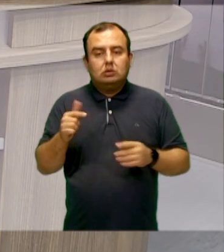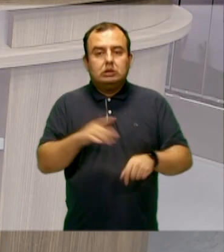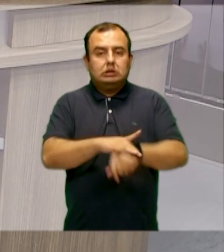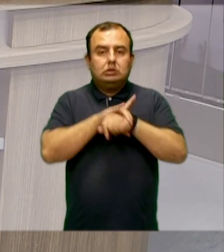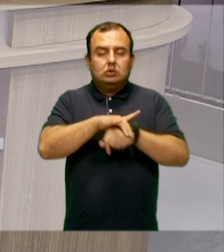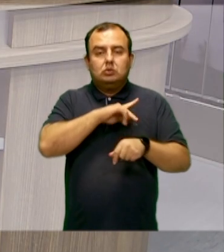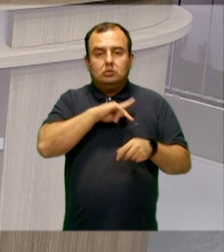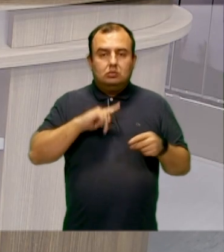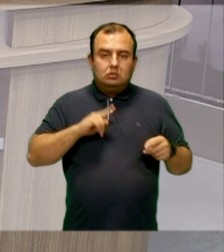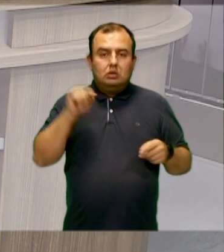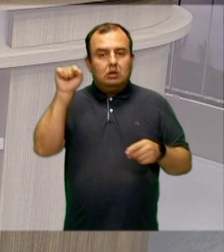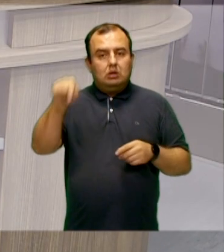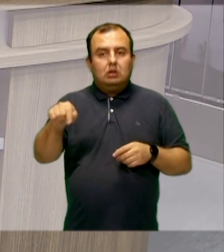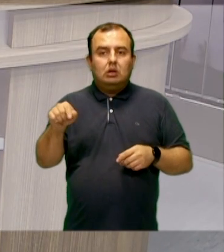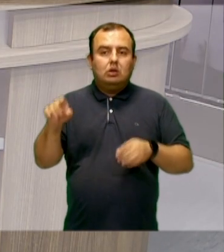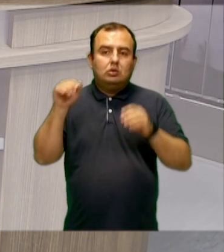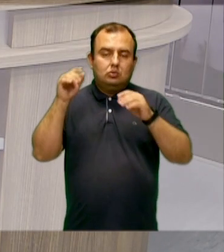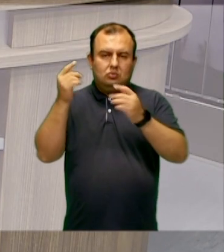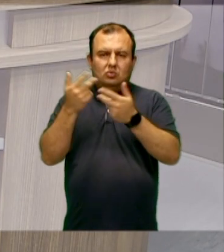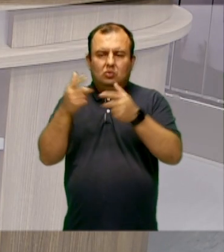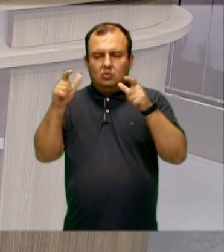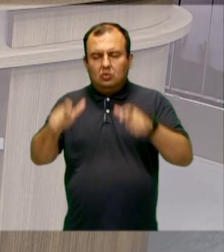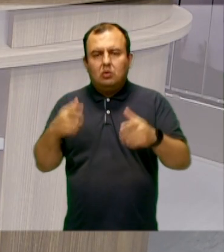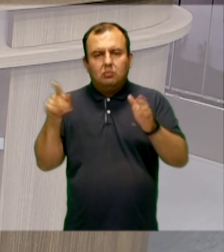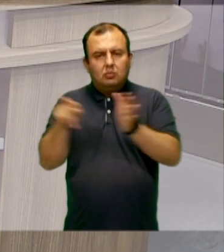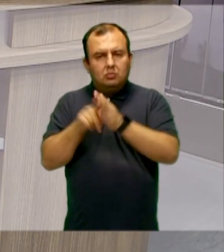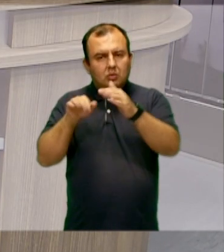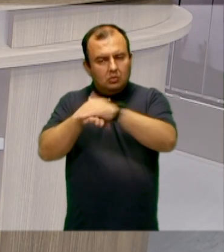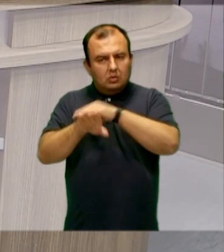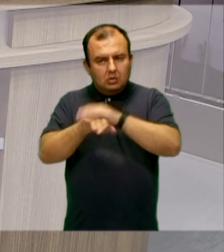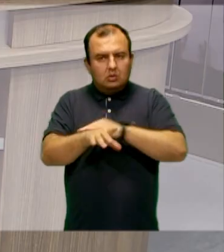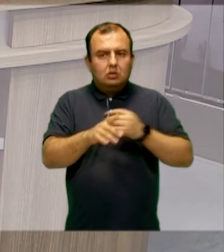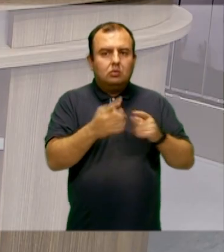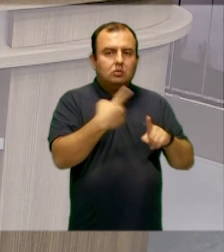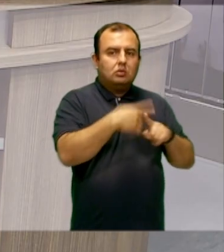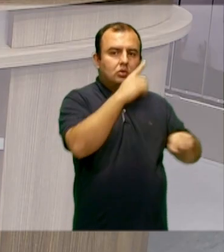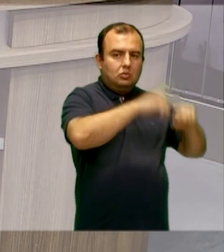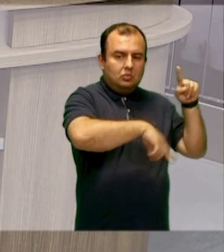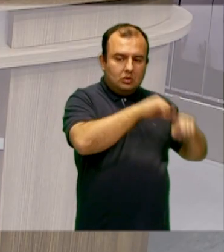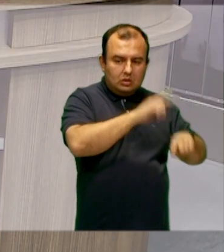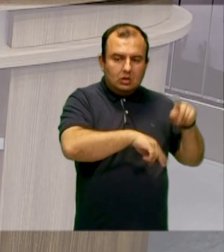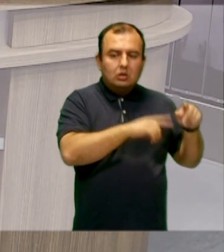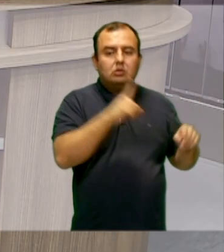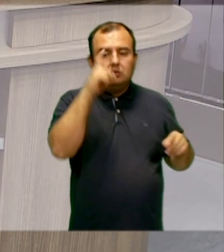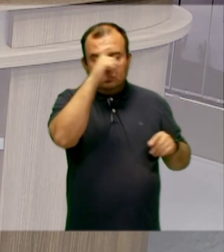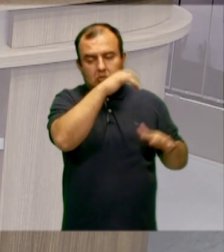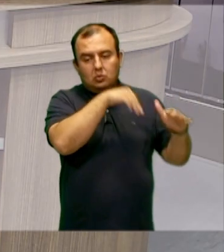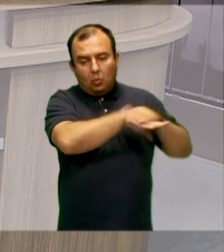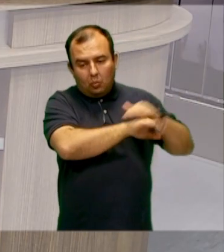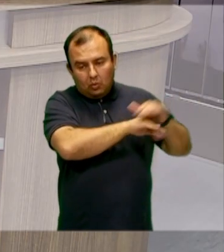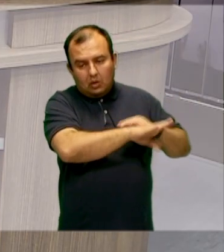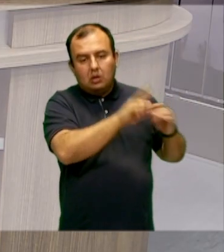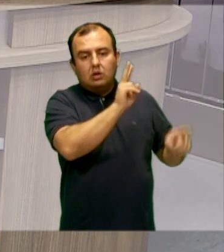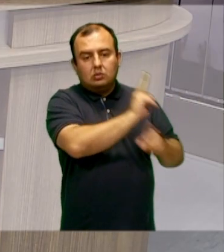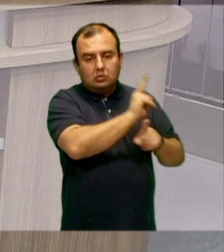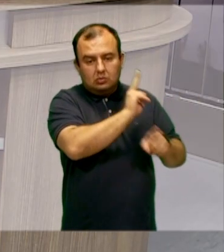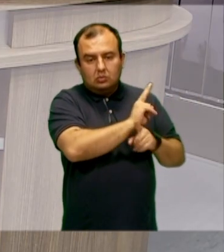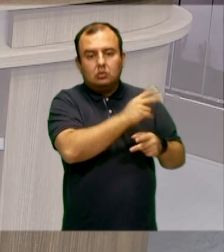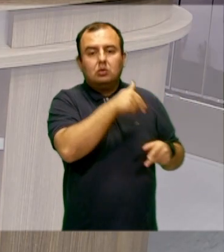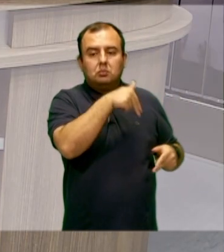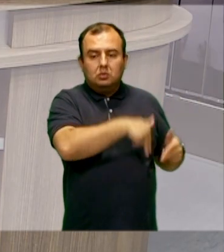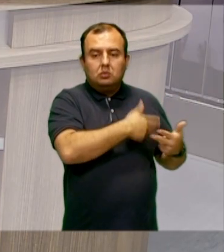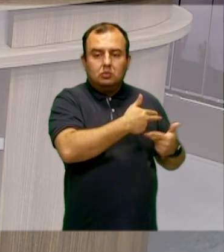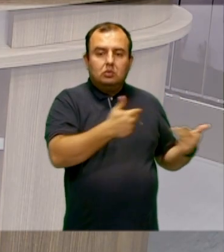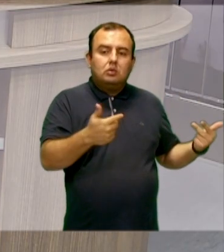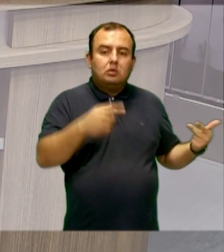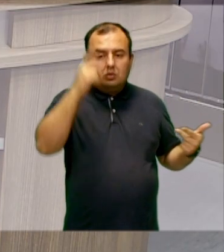pública. O restante... Isso é material mais difícil, digamos assim, de armazenar e cuidar, tem armamento... A gente não sabe